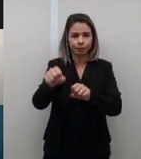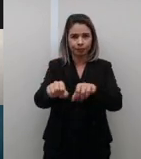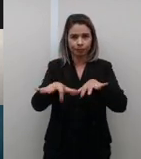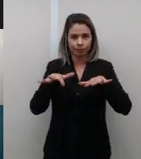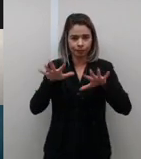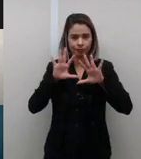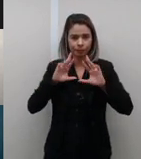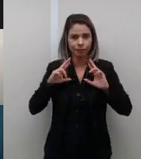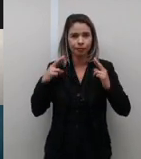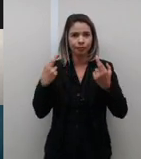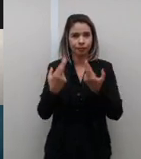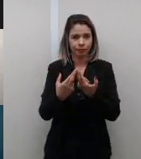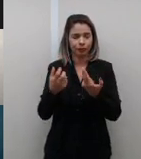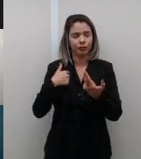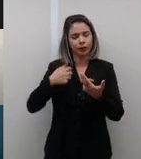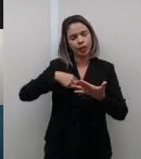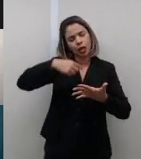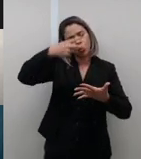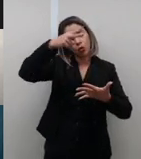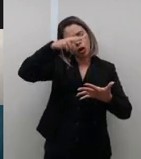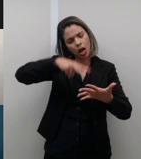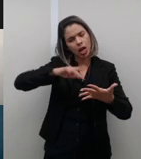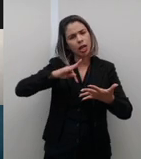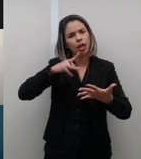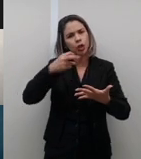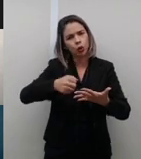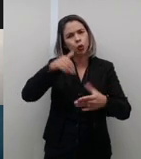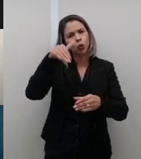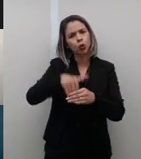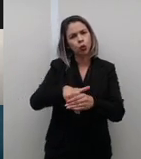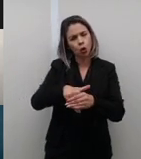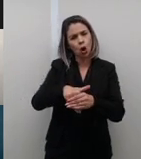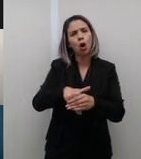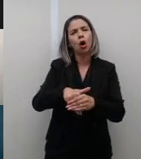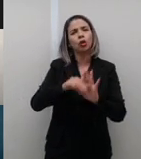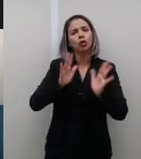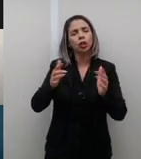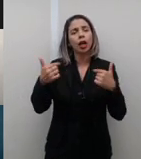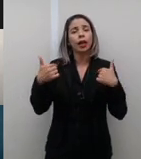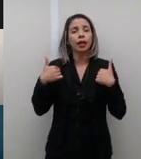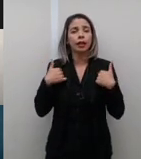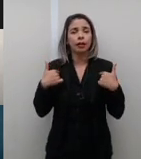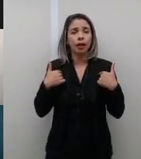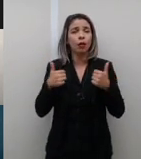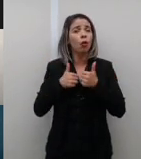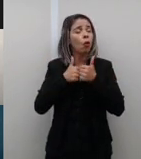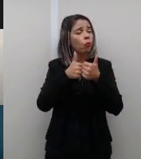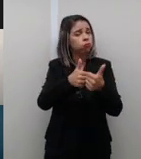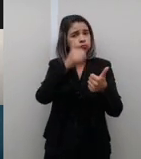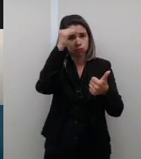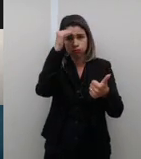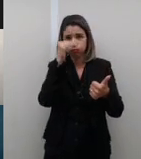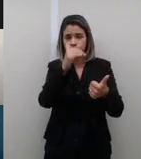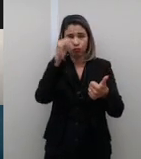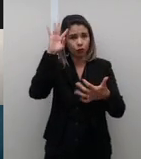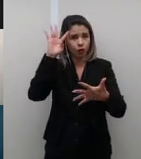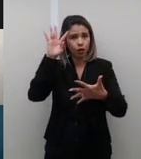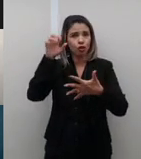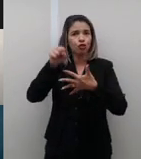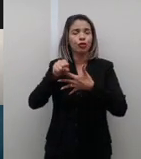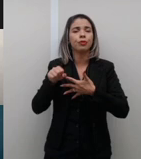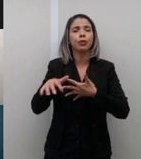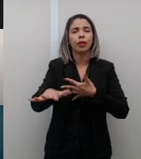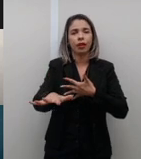revi, o voto foi disponibilizado, e me permita que eu estou seguindo a nossa jurisprudência, daí não necessidade